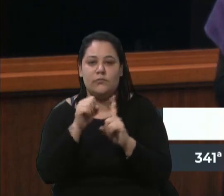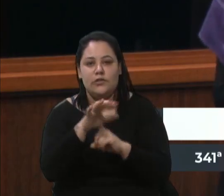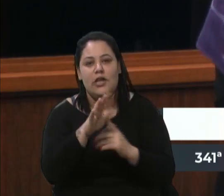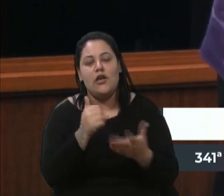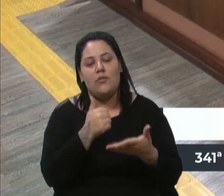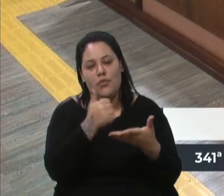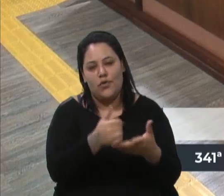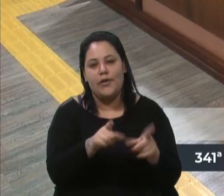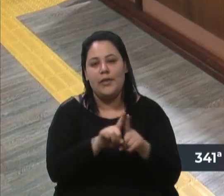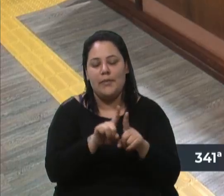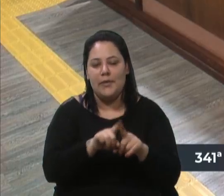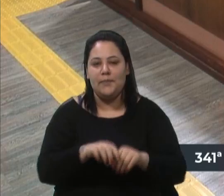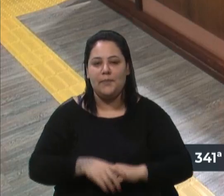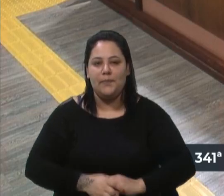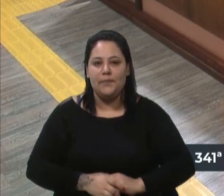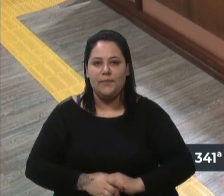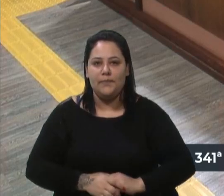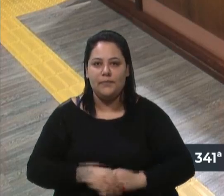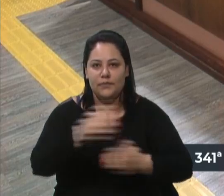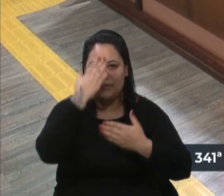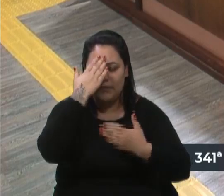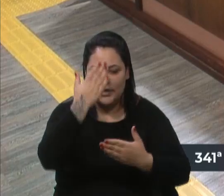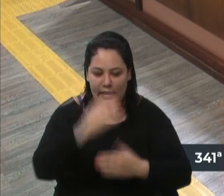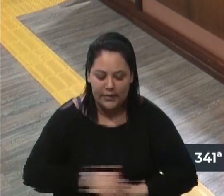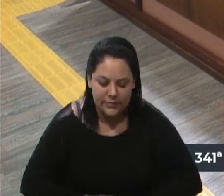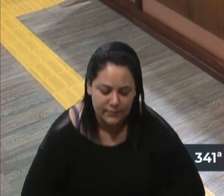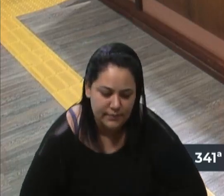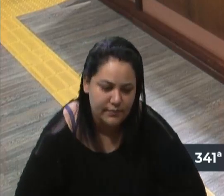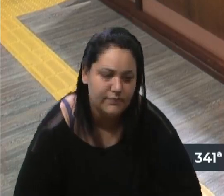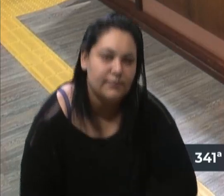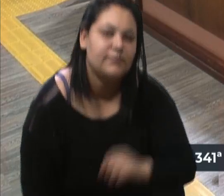Obrigado. Em discussão.